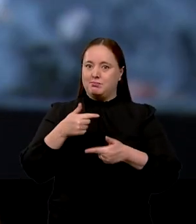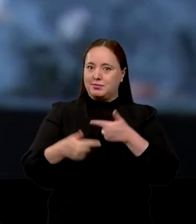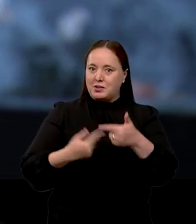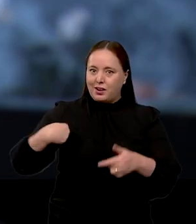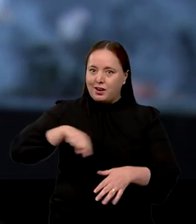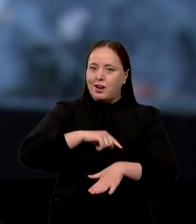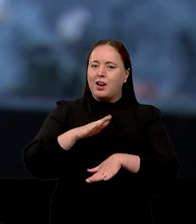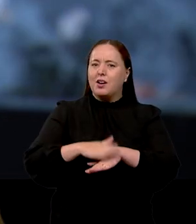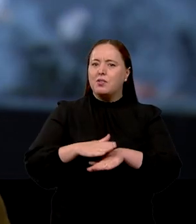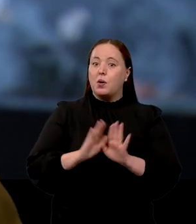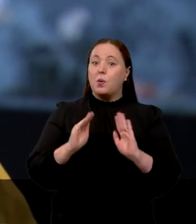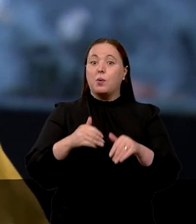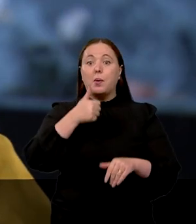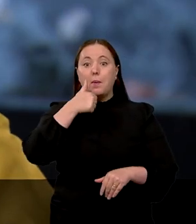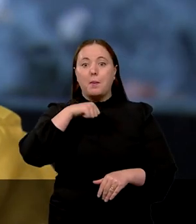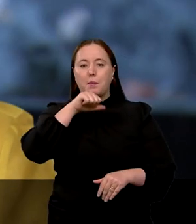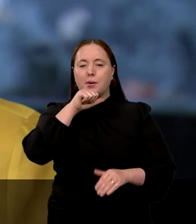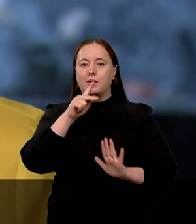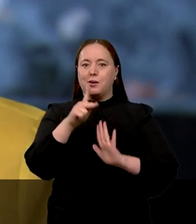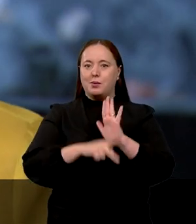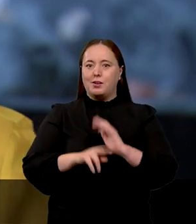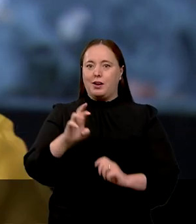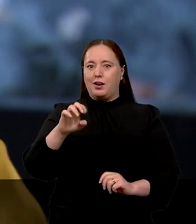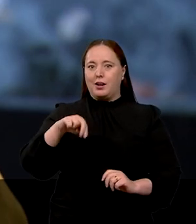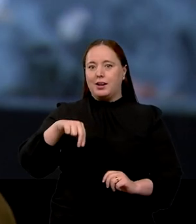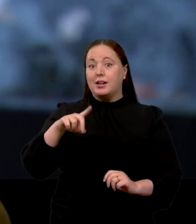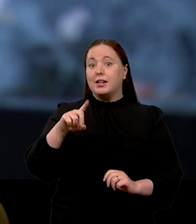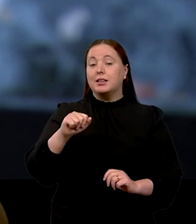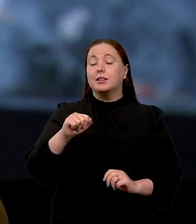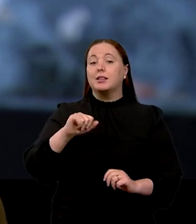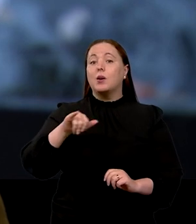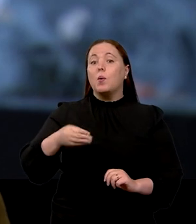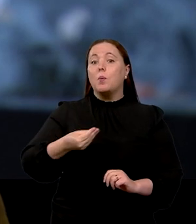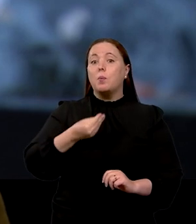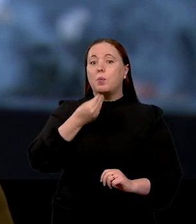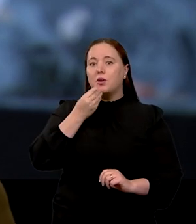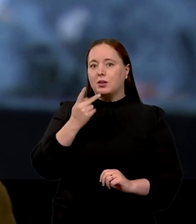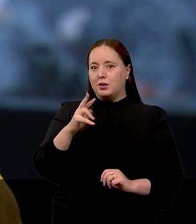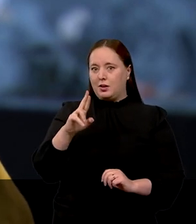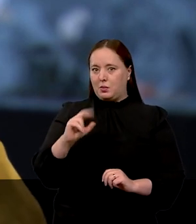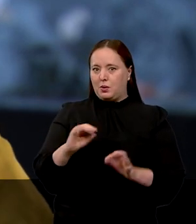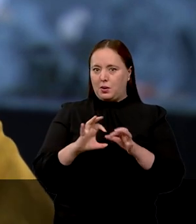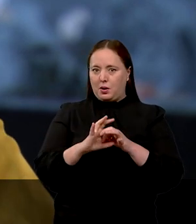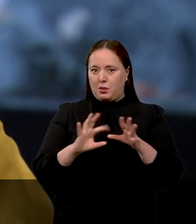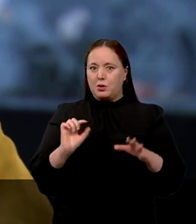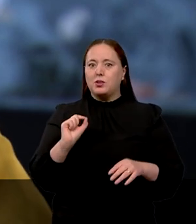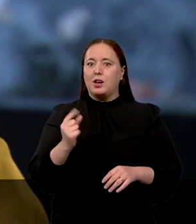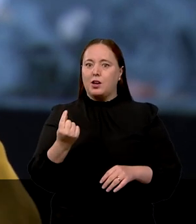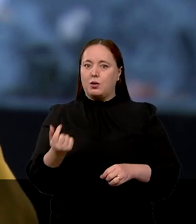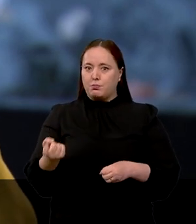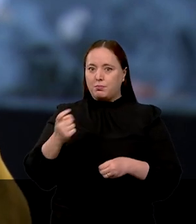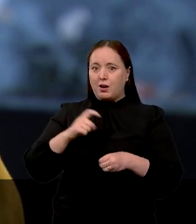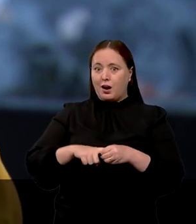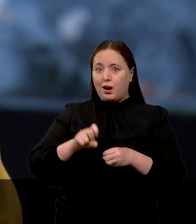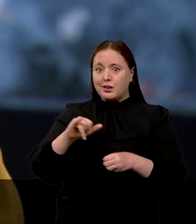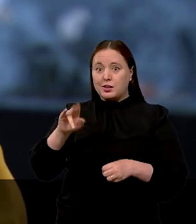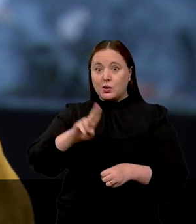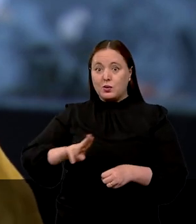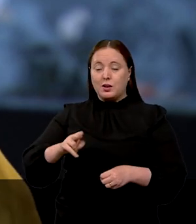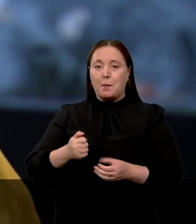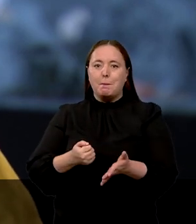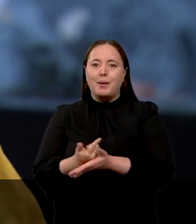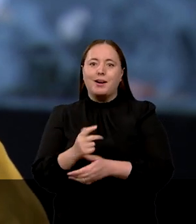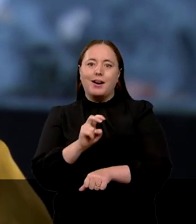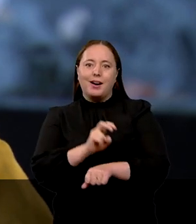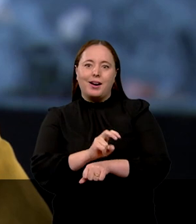iniciativa para as mães está no programa Renda e Oportunidade, o PRO, que permite o reembolso de gastos com creche